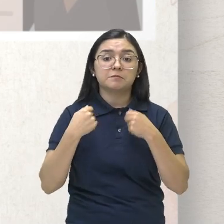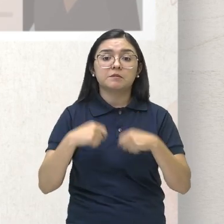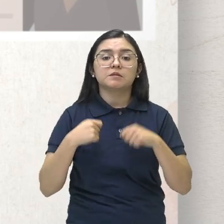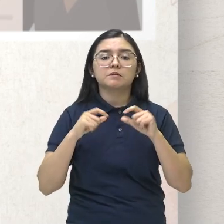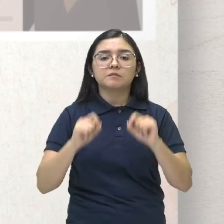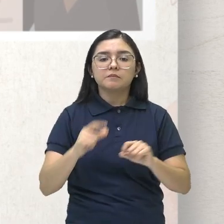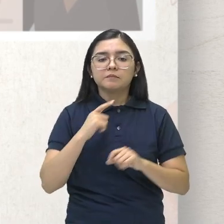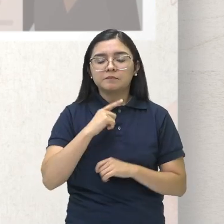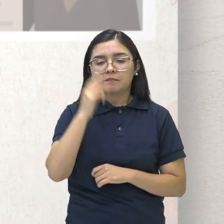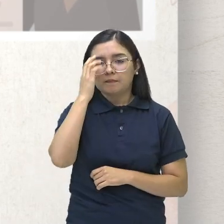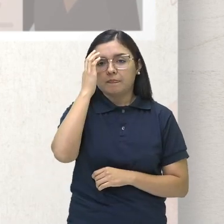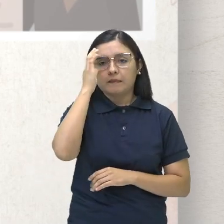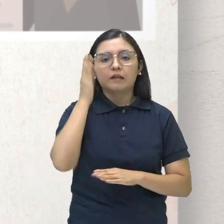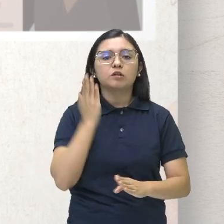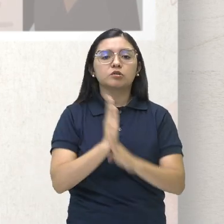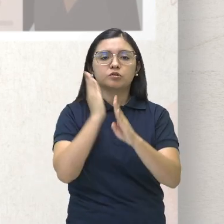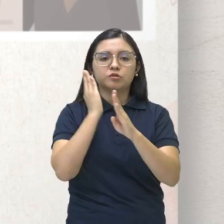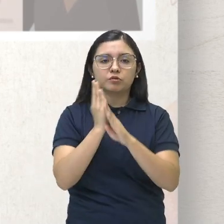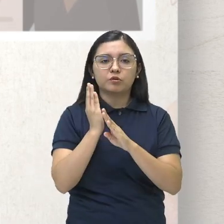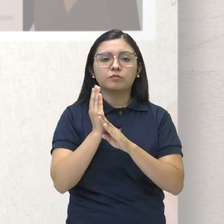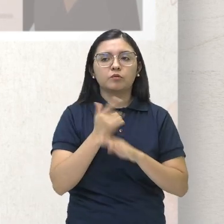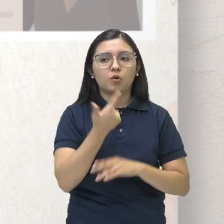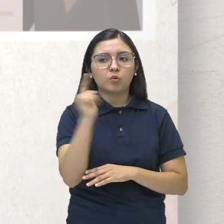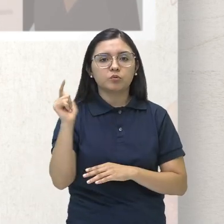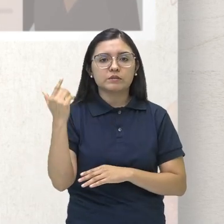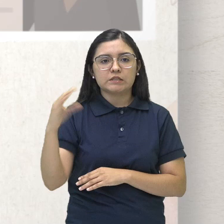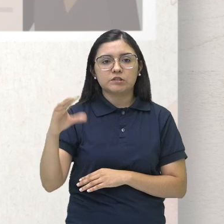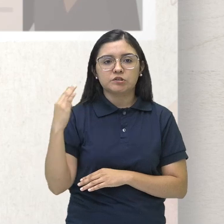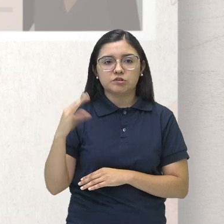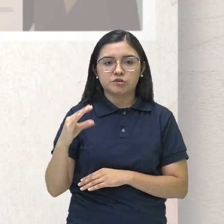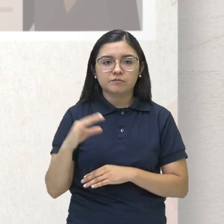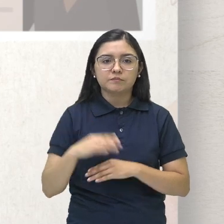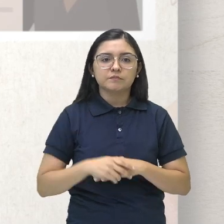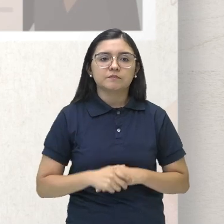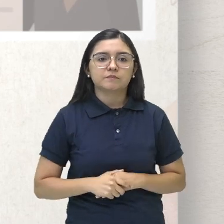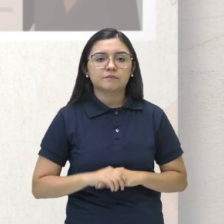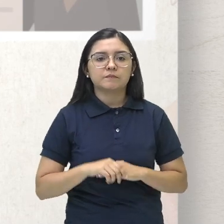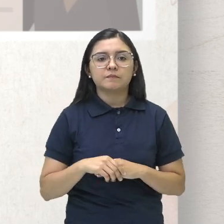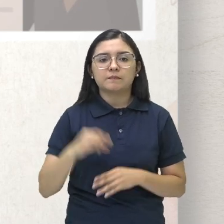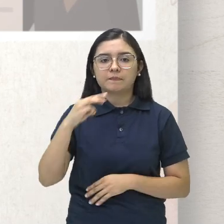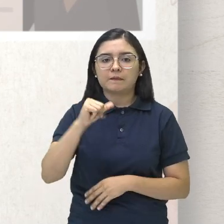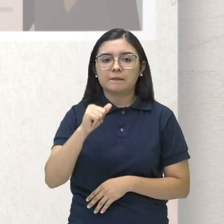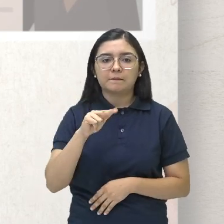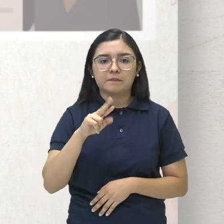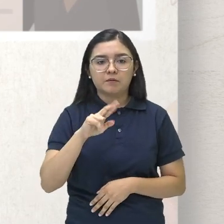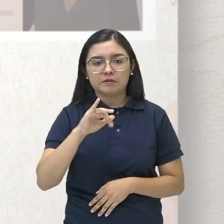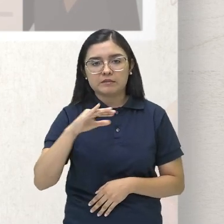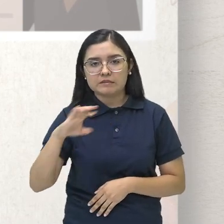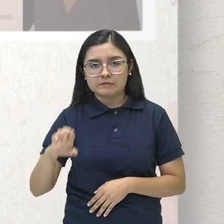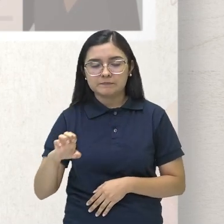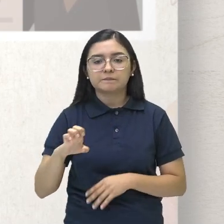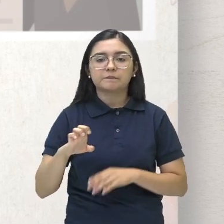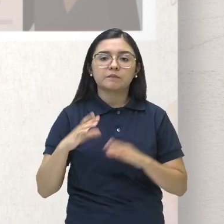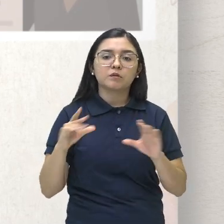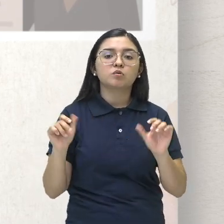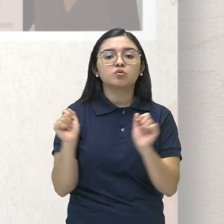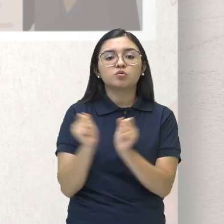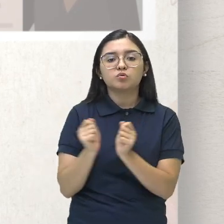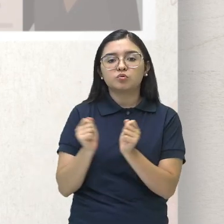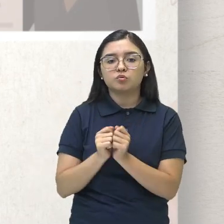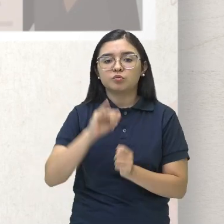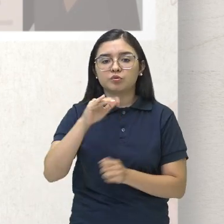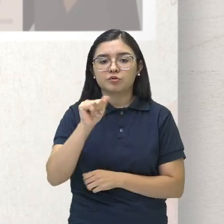mérito pela grande descoberta roubada por outro cientista, Maurice Wilkins, que juntamente com